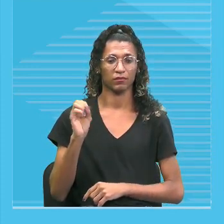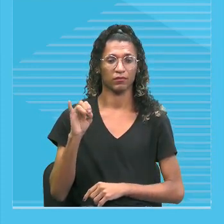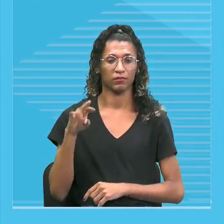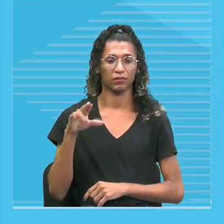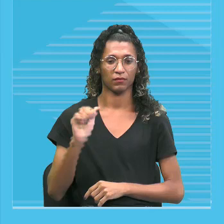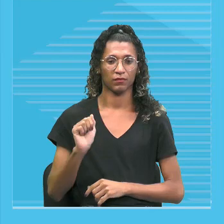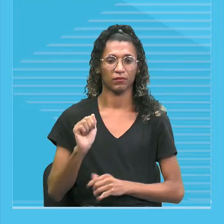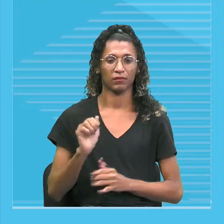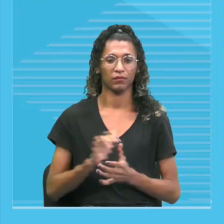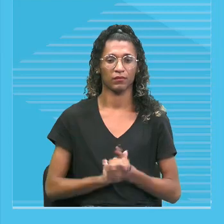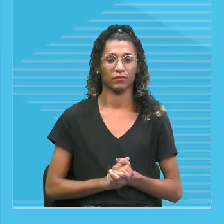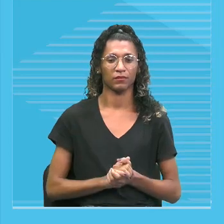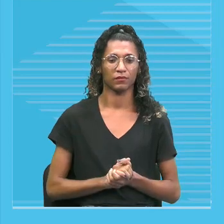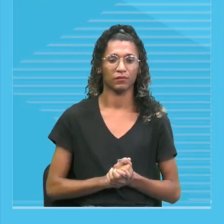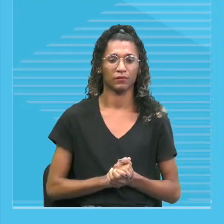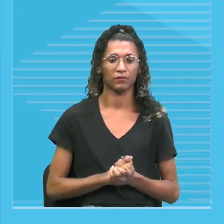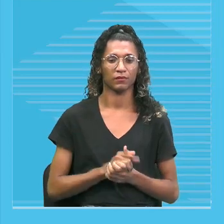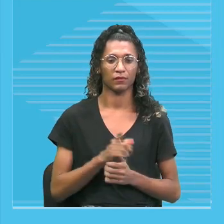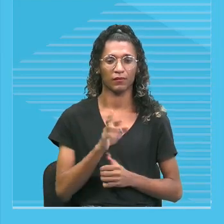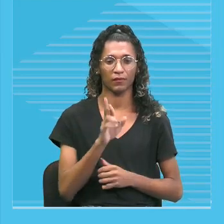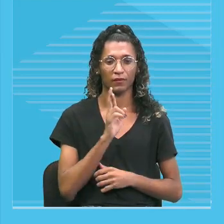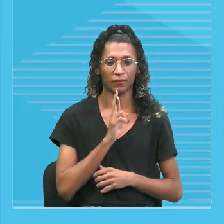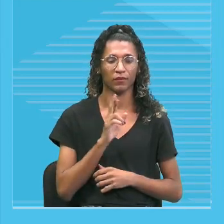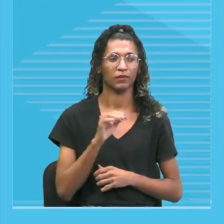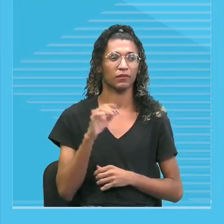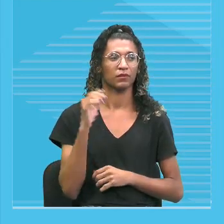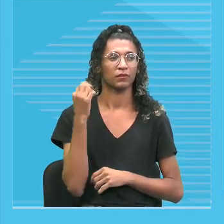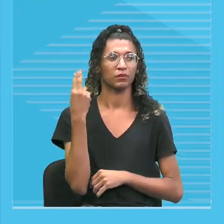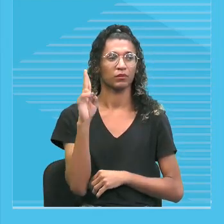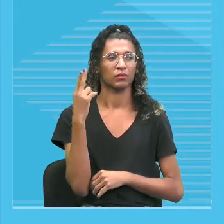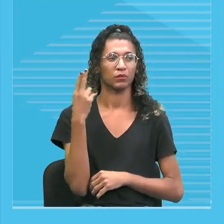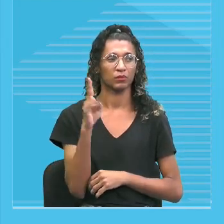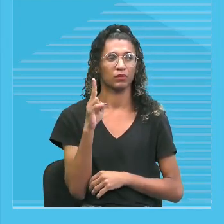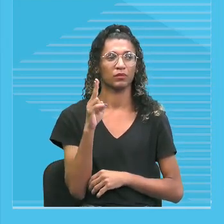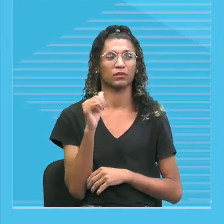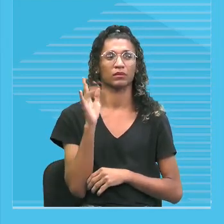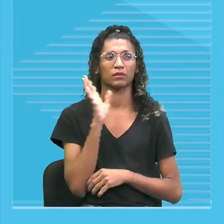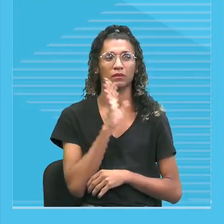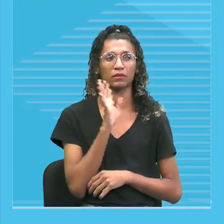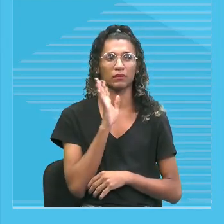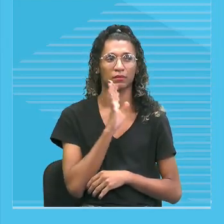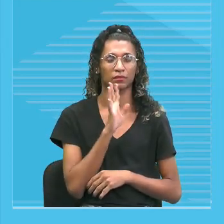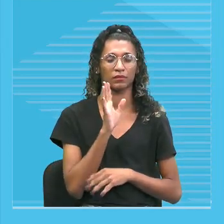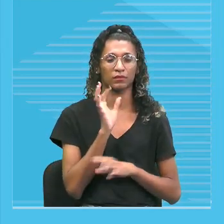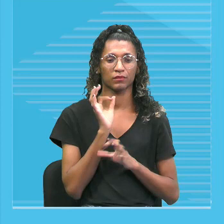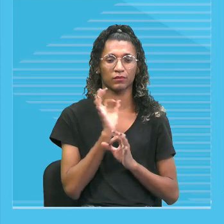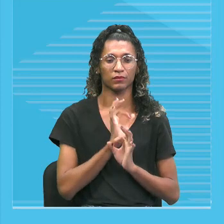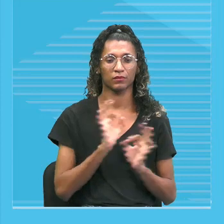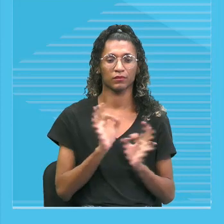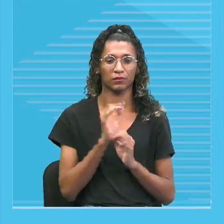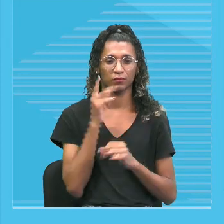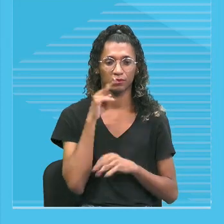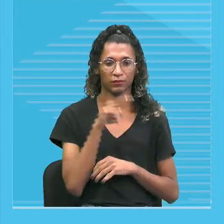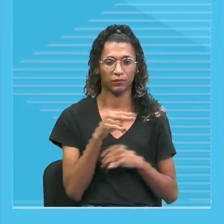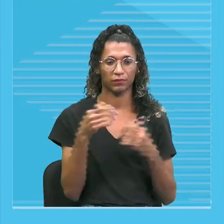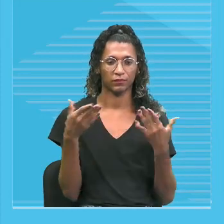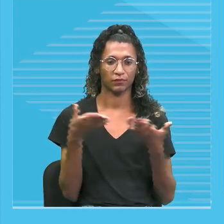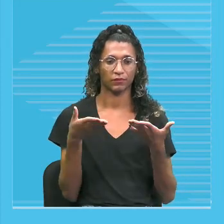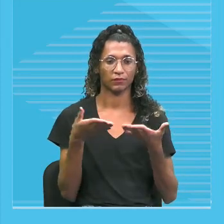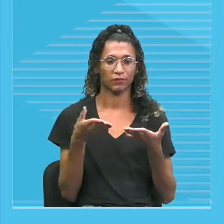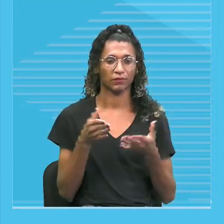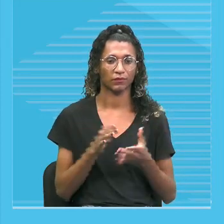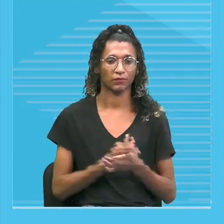ó começou a ouvir resposta de Uruçuí legal Que bom tô vendo agora tô vendo agora tá